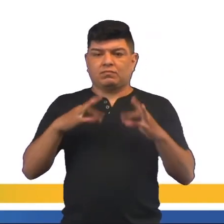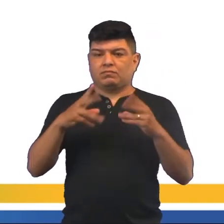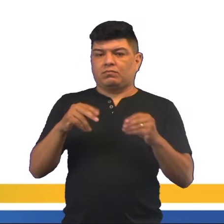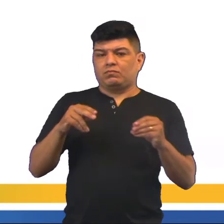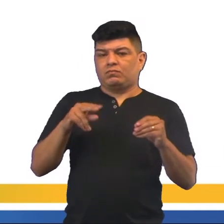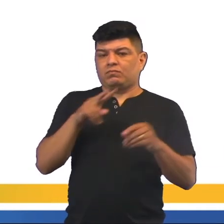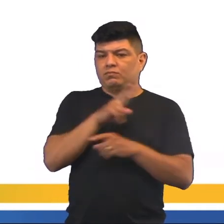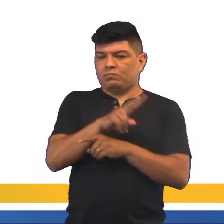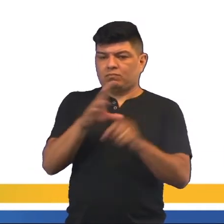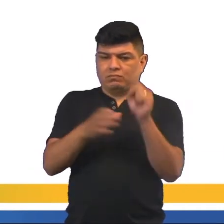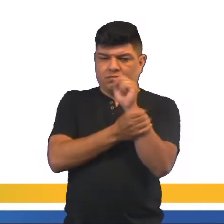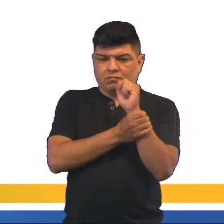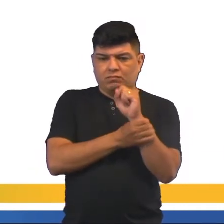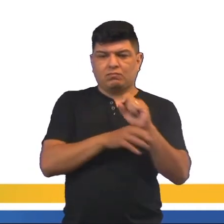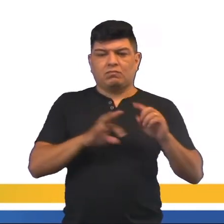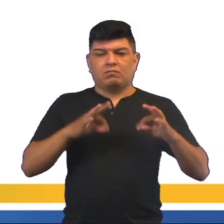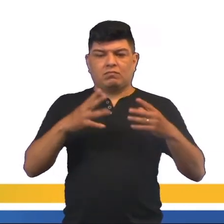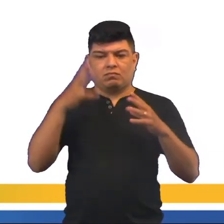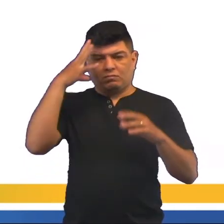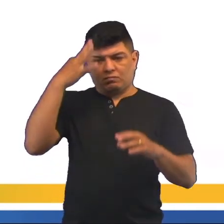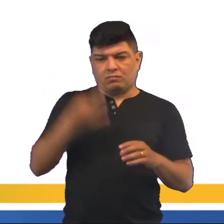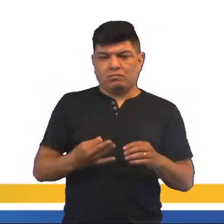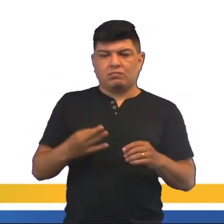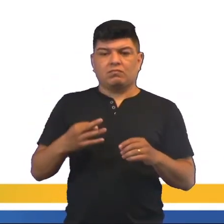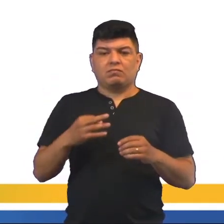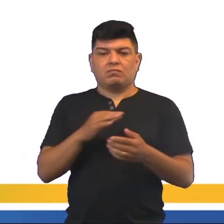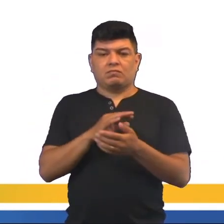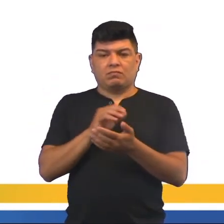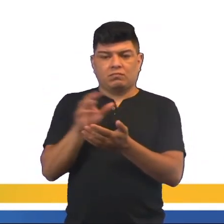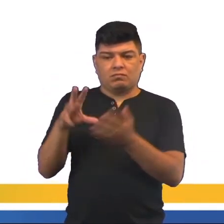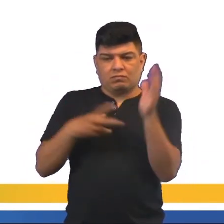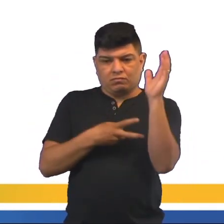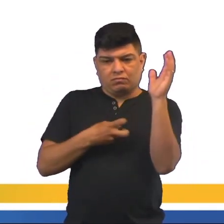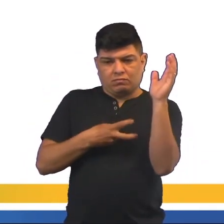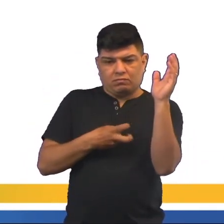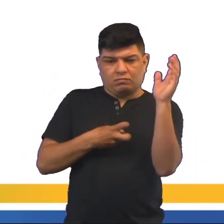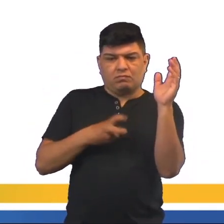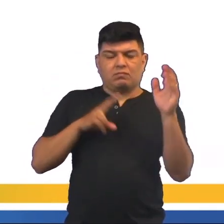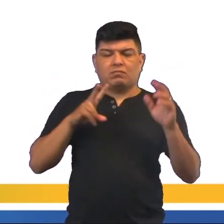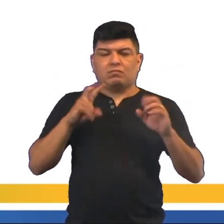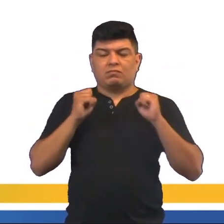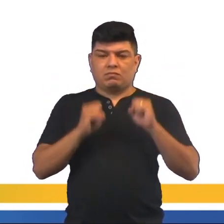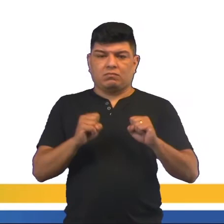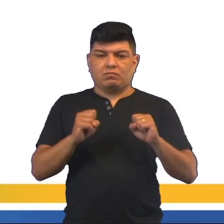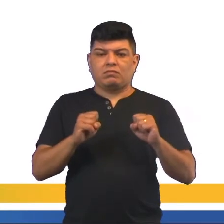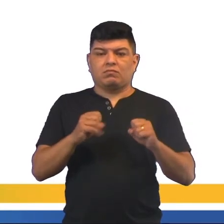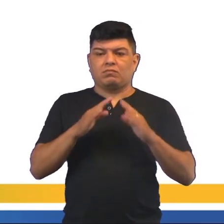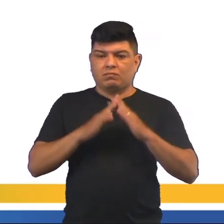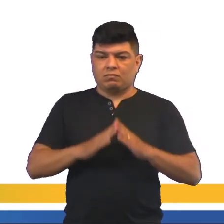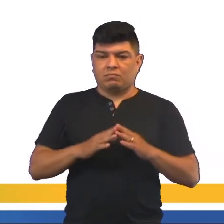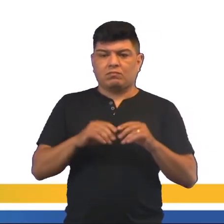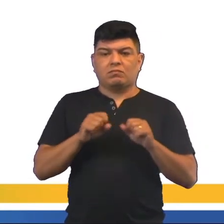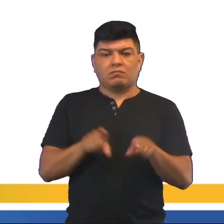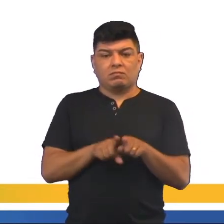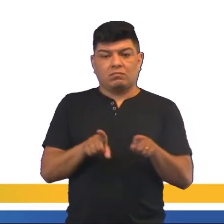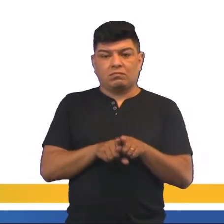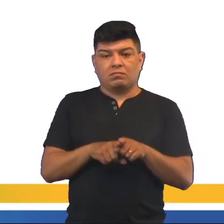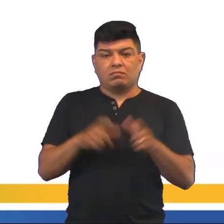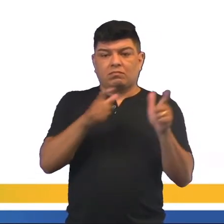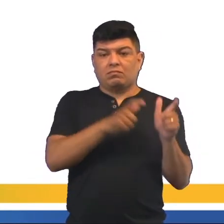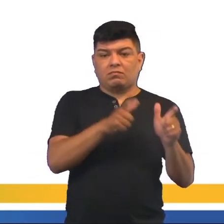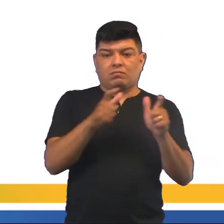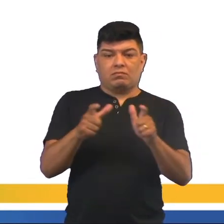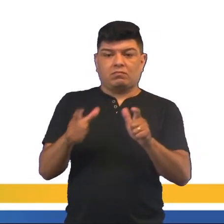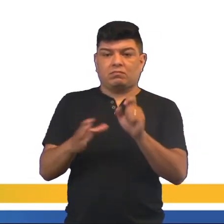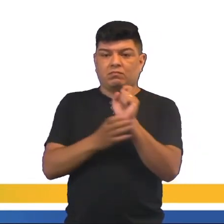uma proteção, desde que haja uma garantia de que eles não sejam explorados e onde pode ser feito moradas, nós temos aí as áreas